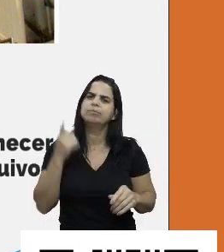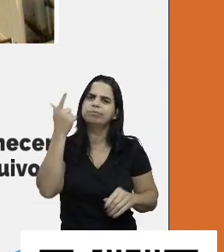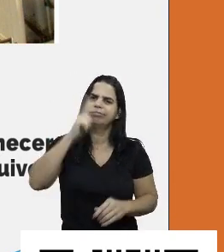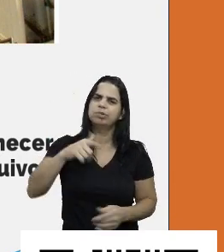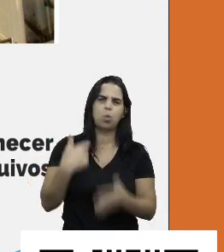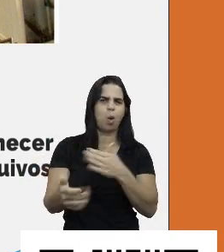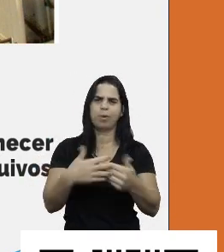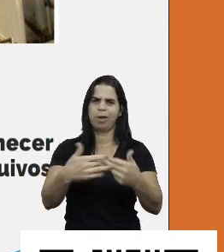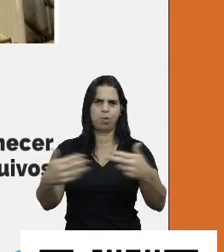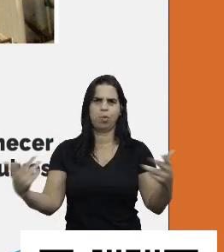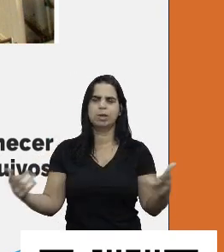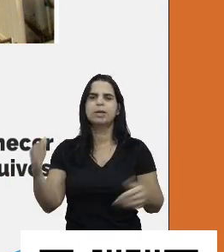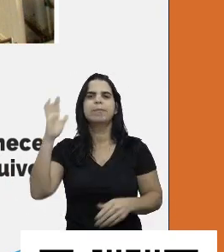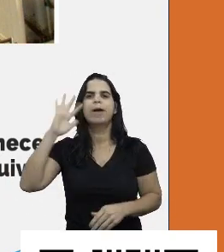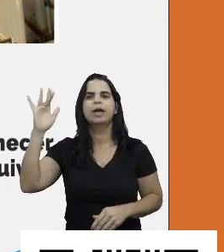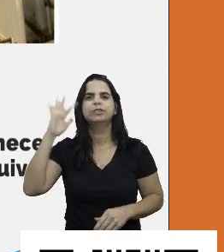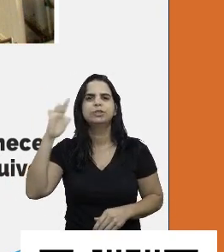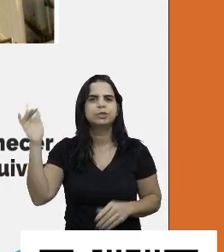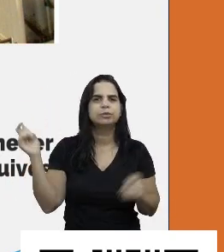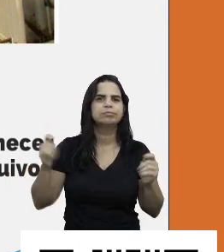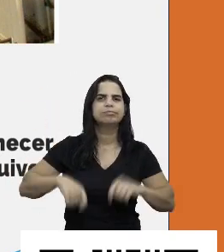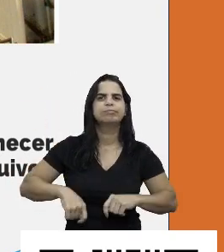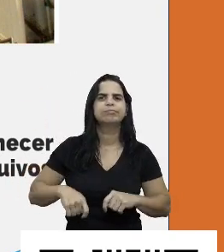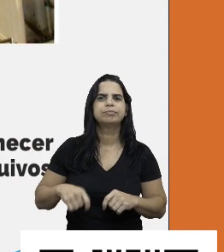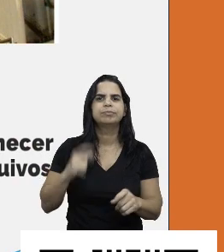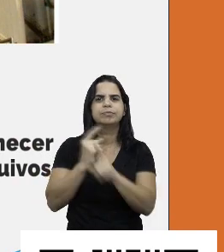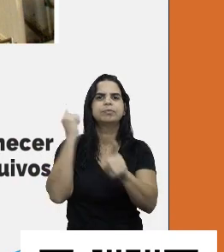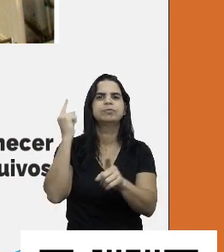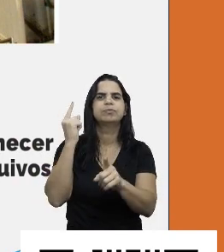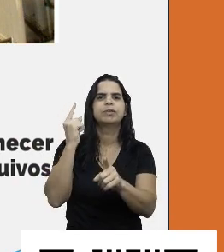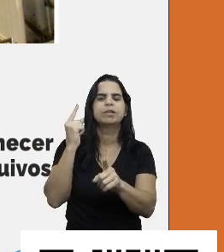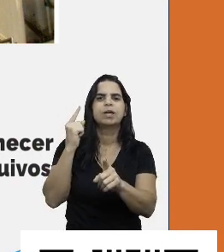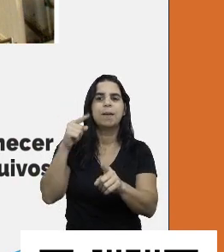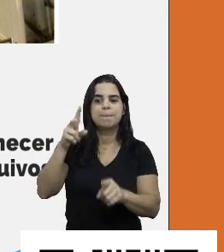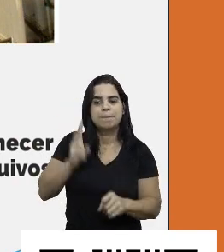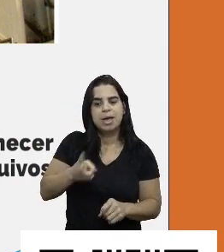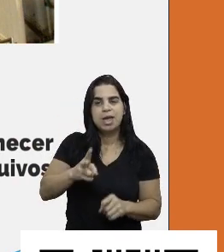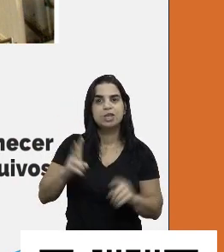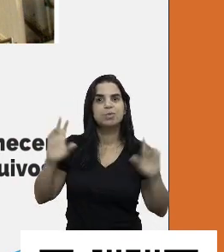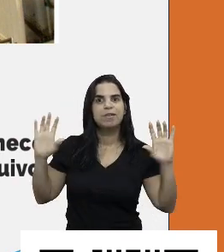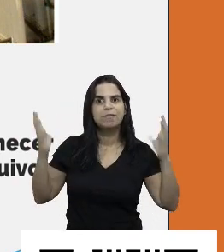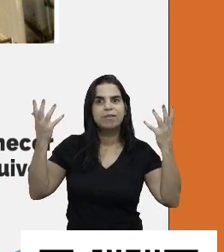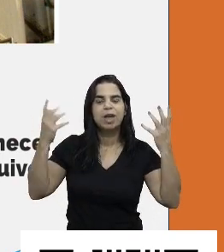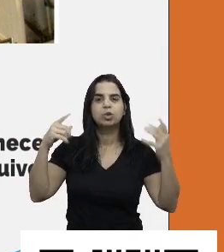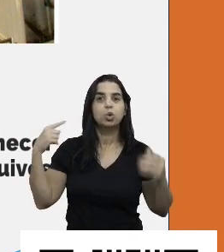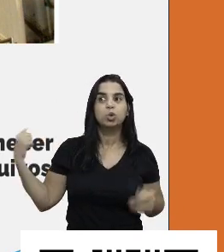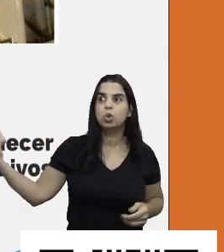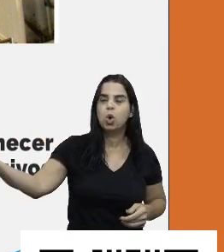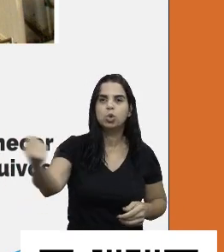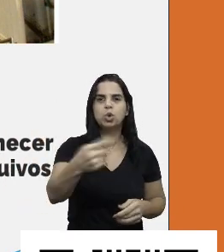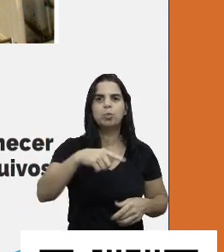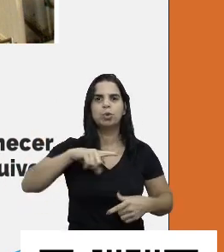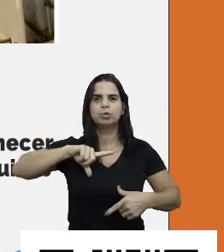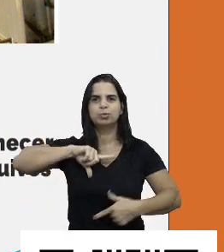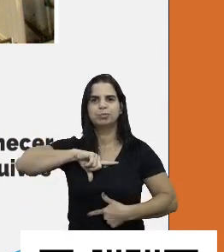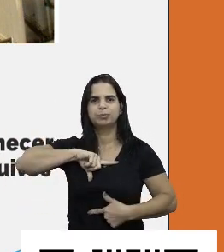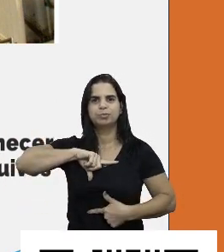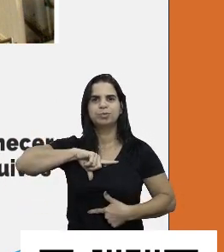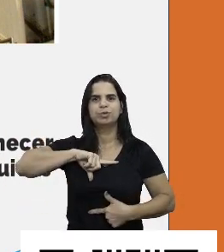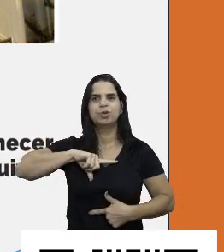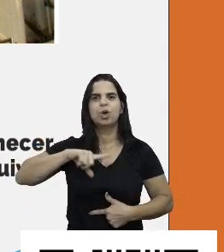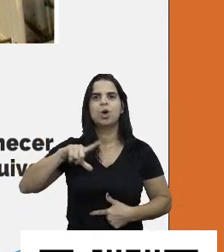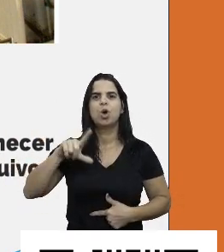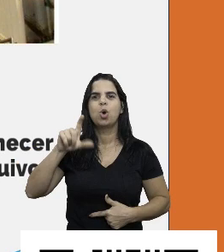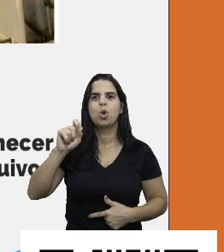então imagina eu poder identificar neste evento que todo mundo pelo crachá com logo do